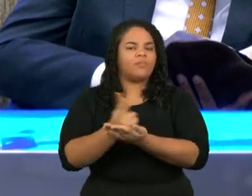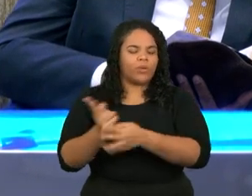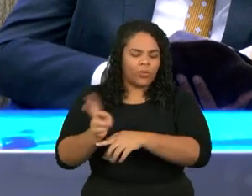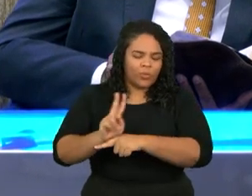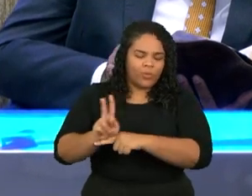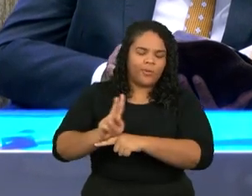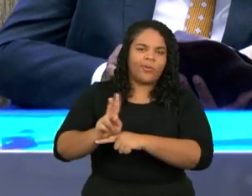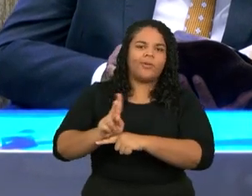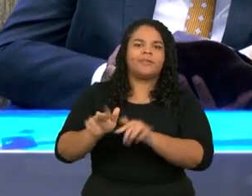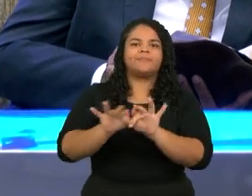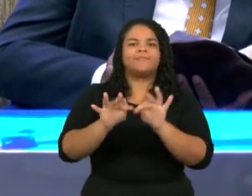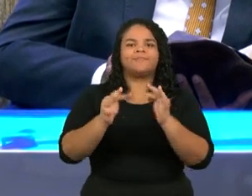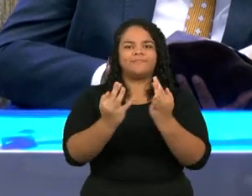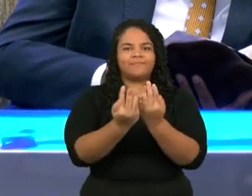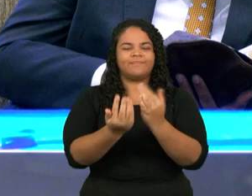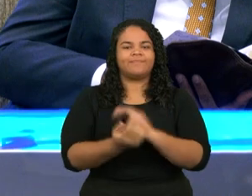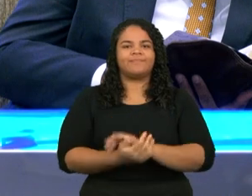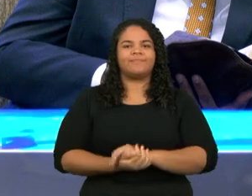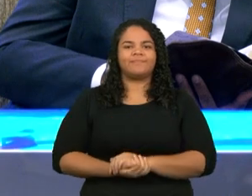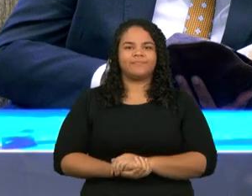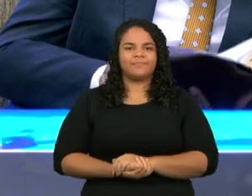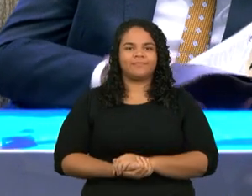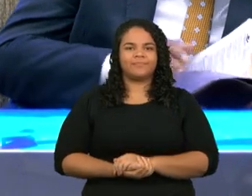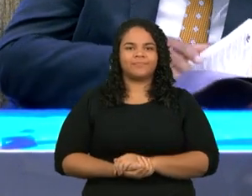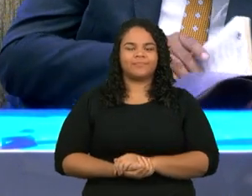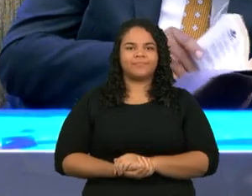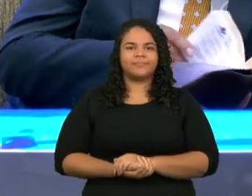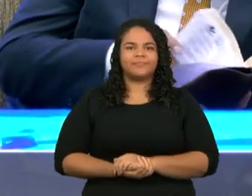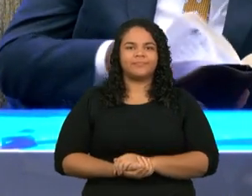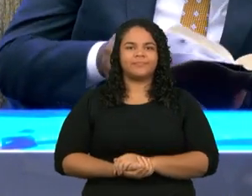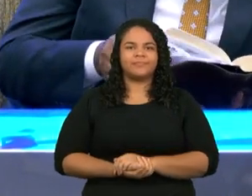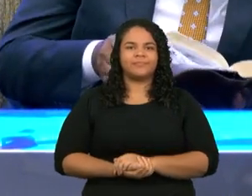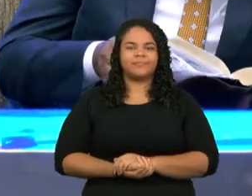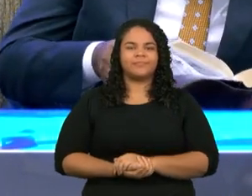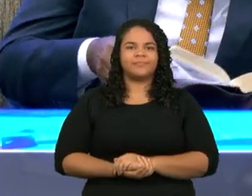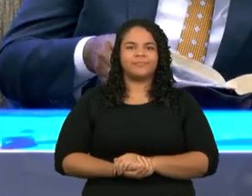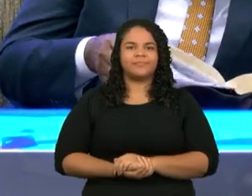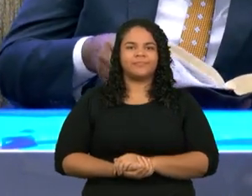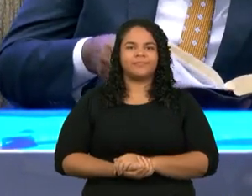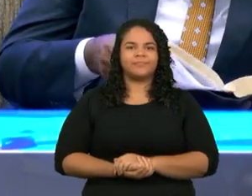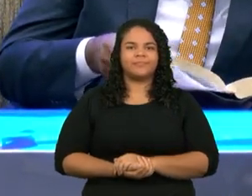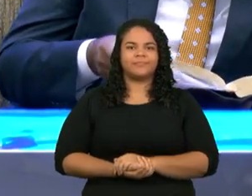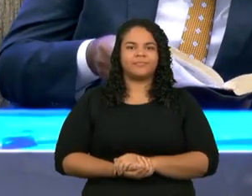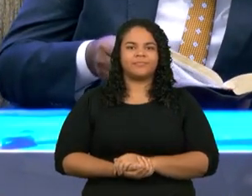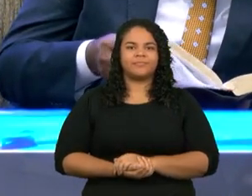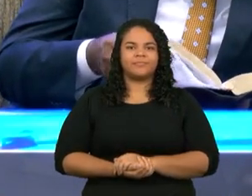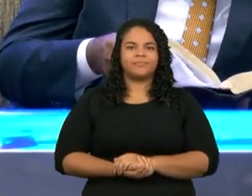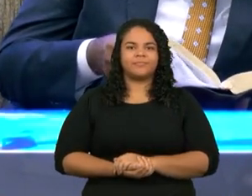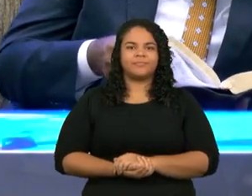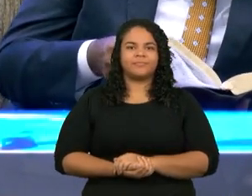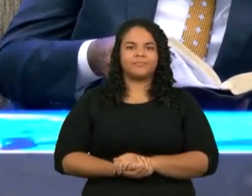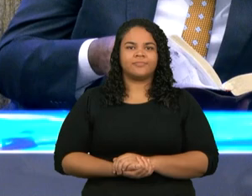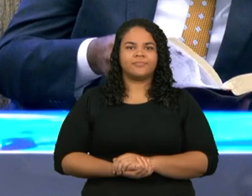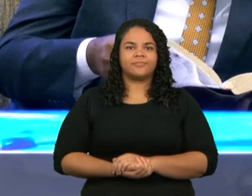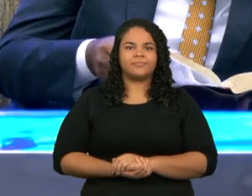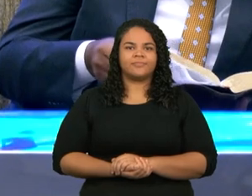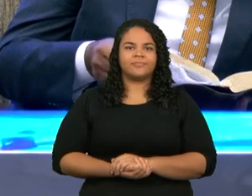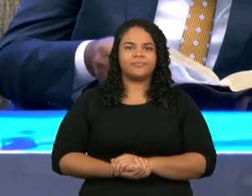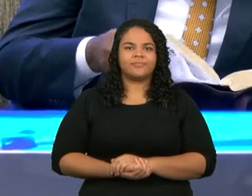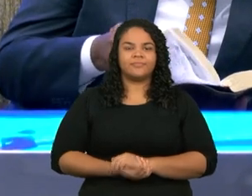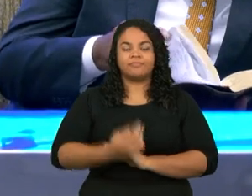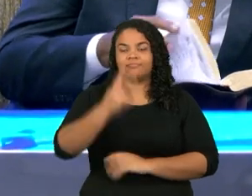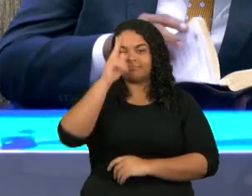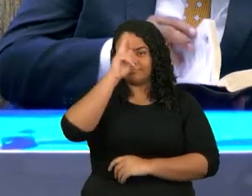o nosso lar a nossa casa casa que estamos tomando